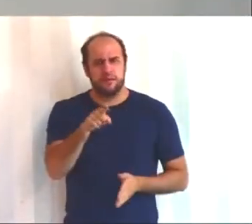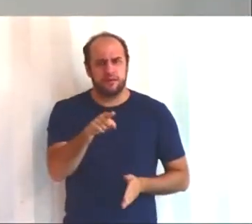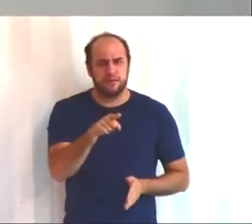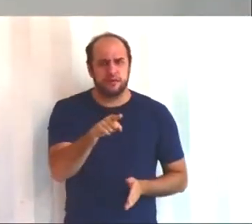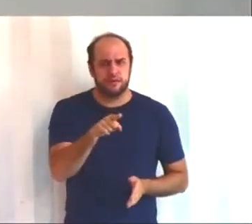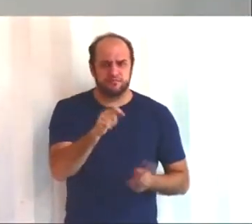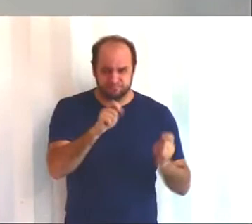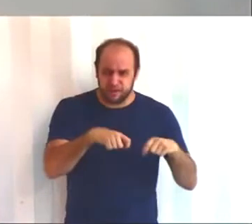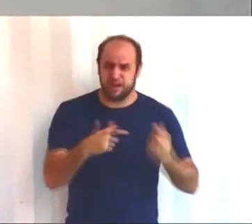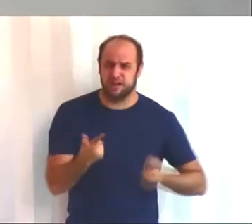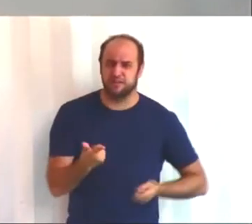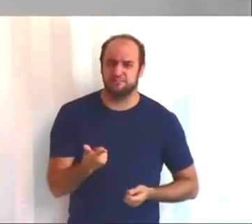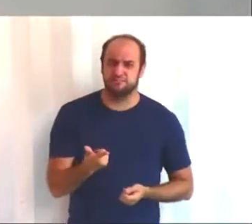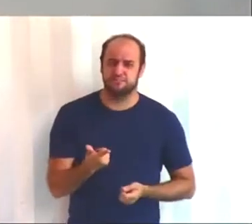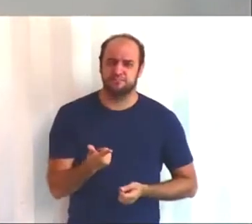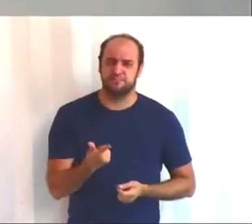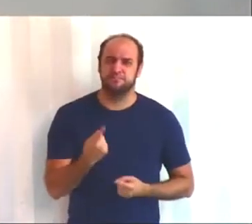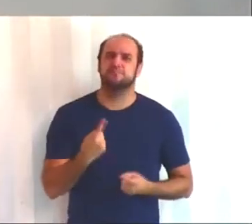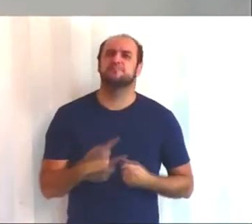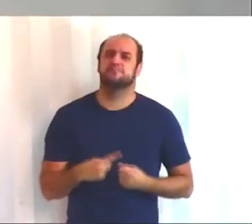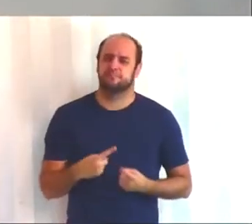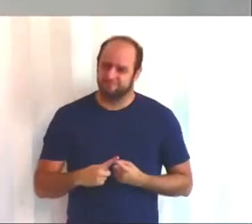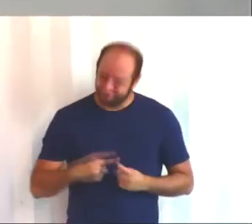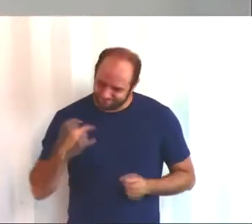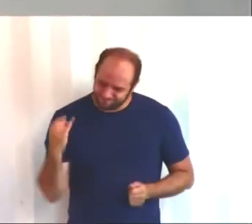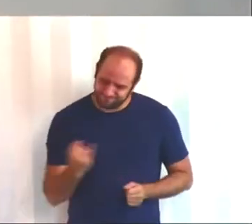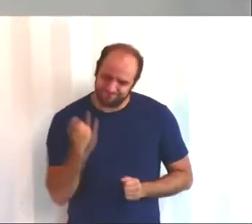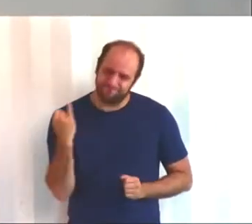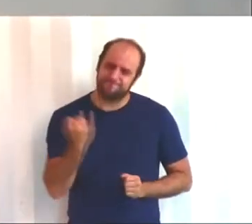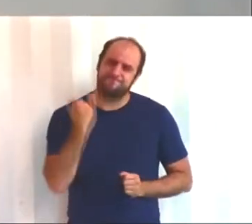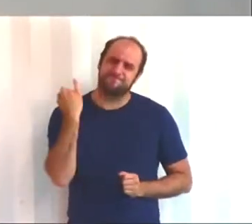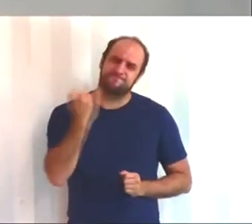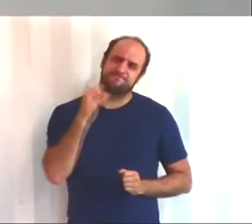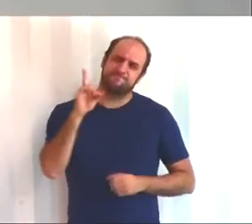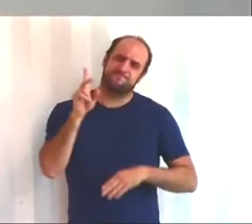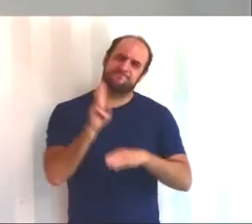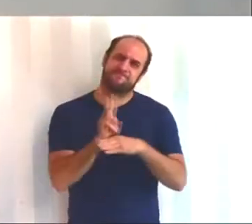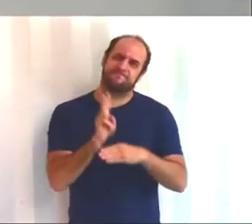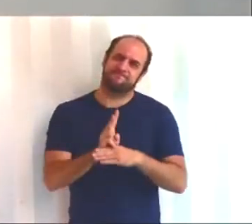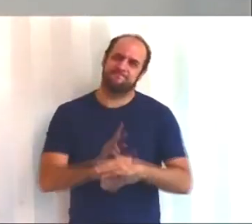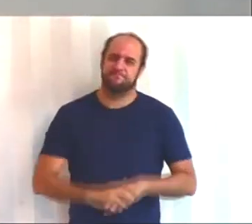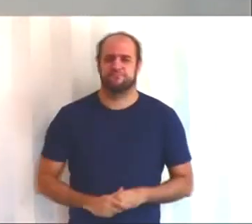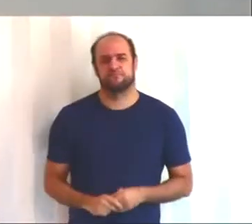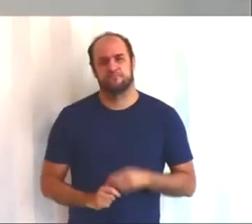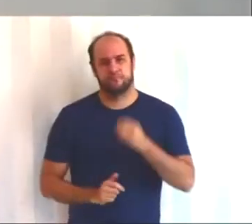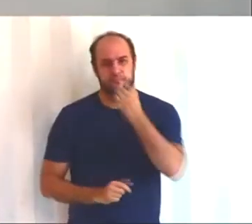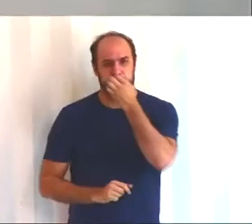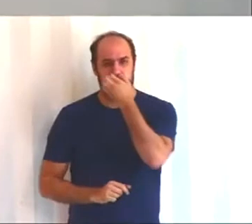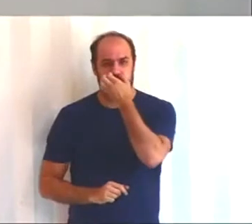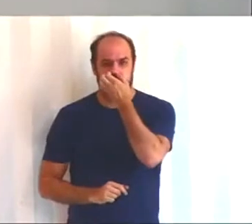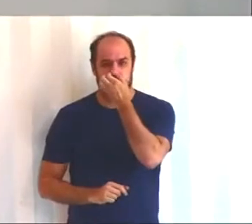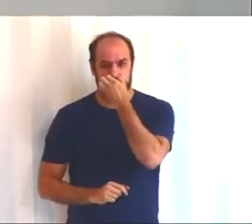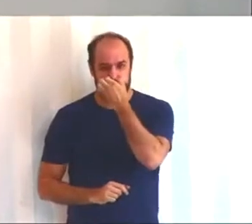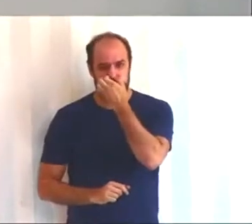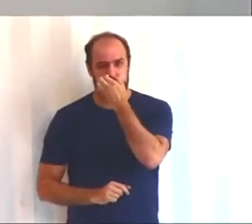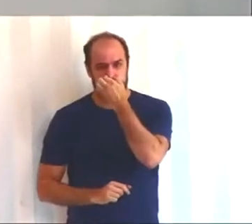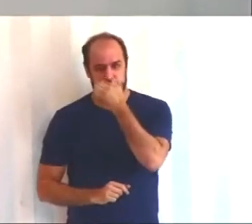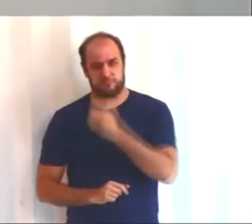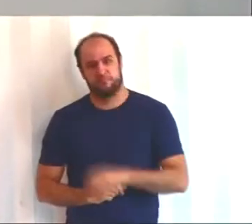oração? Porque é disso que virá a sua proteção. Sem isso, seus escudos